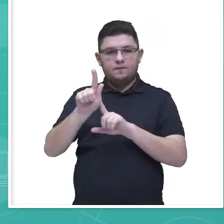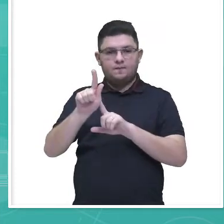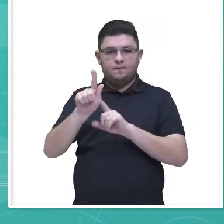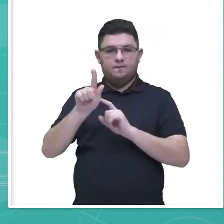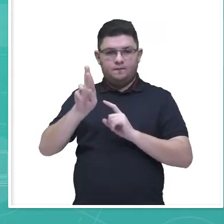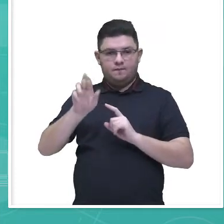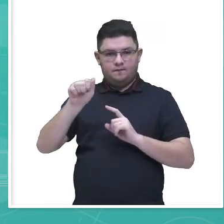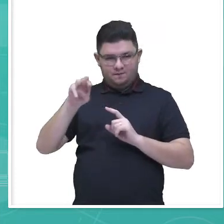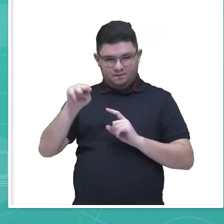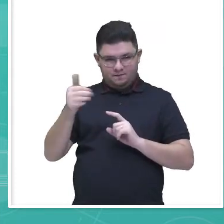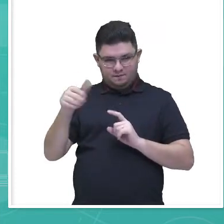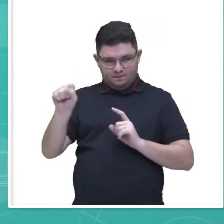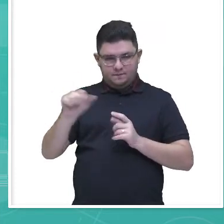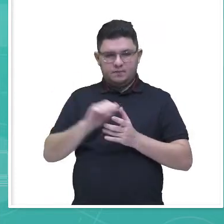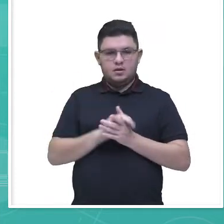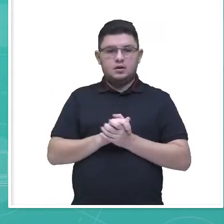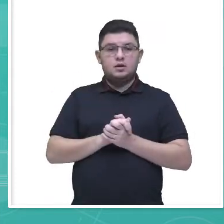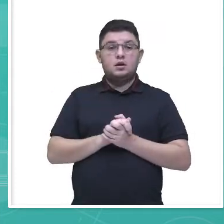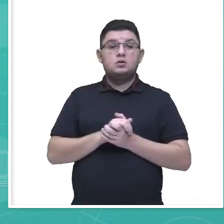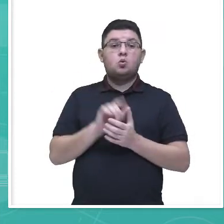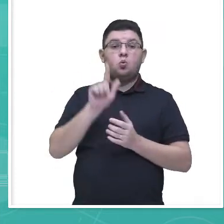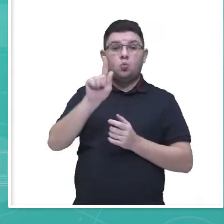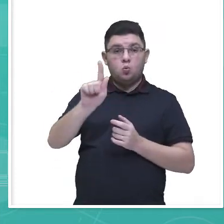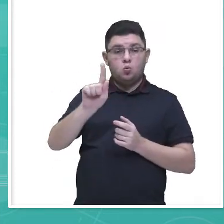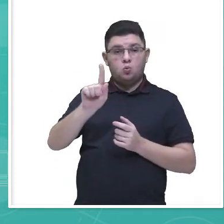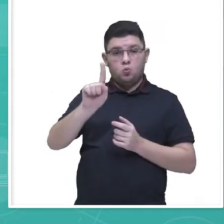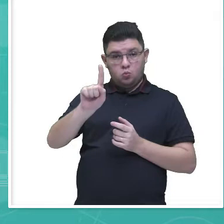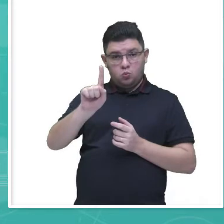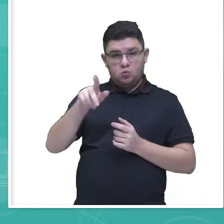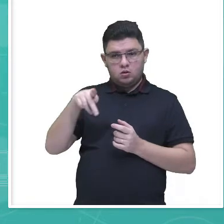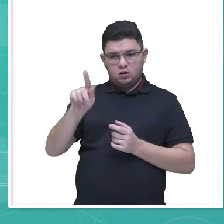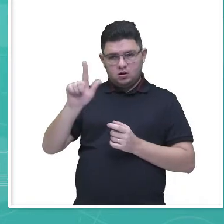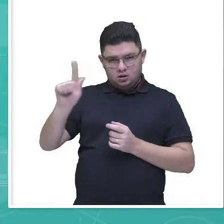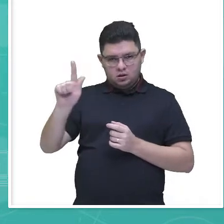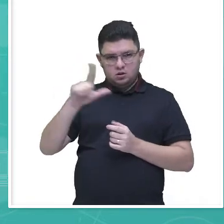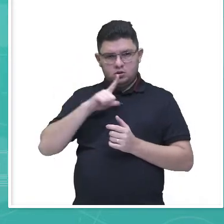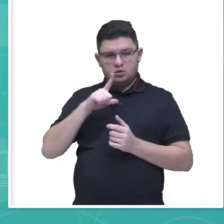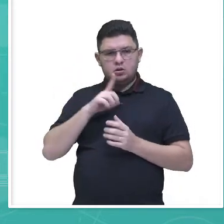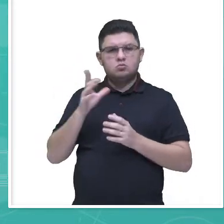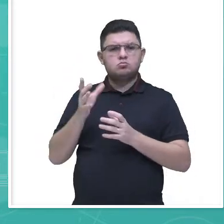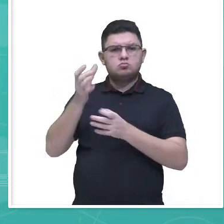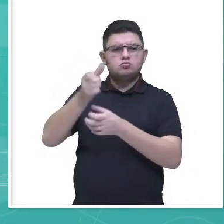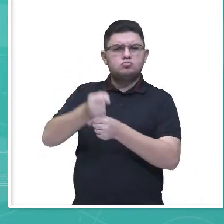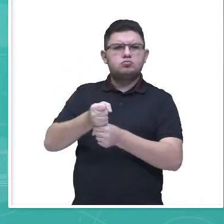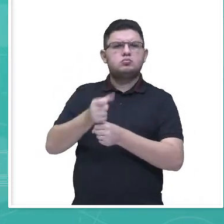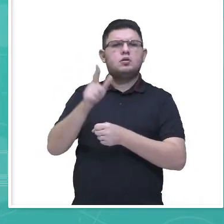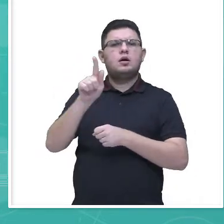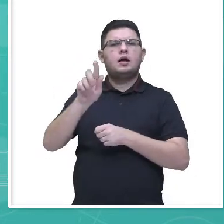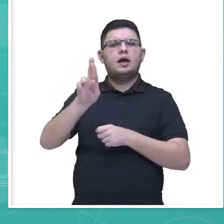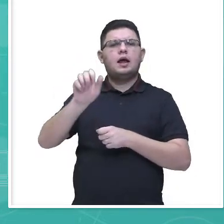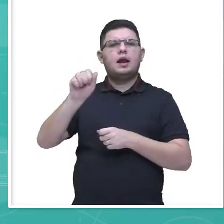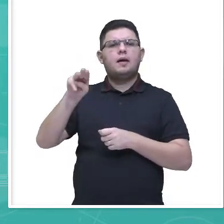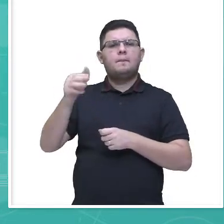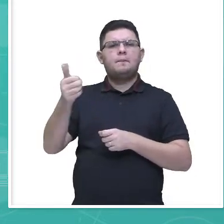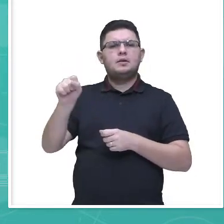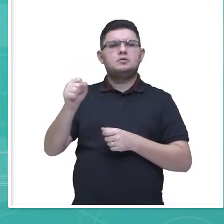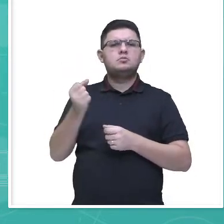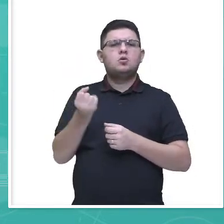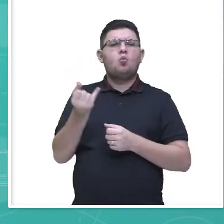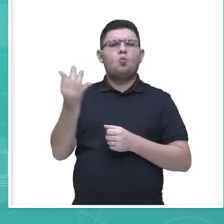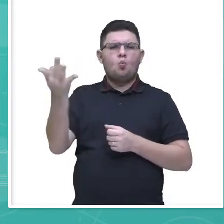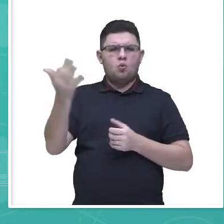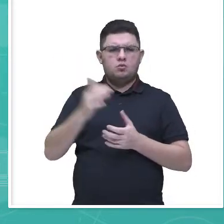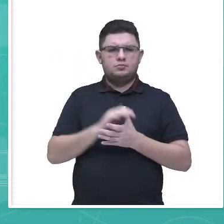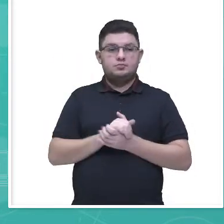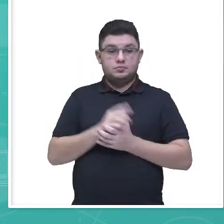a gente vai encontrar em 1 quilo? Então, olha lá. Nós temos aqui, ó, 1 quilo,